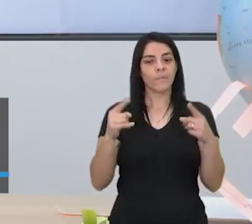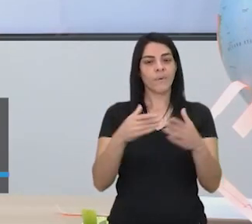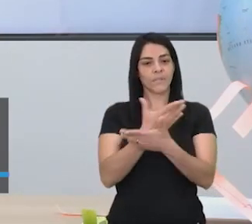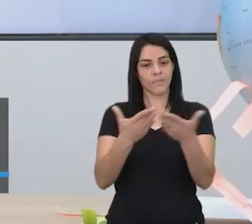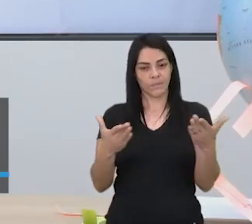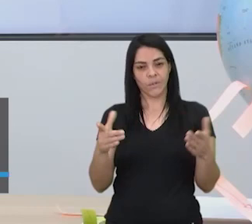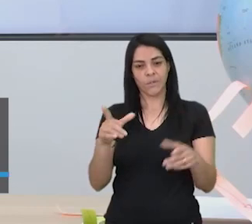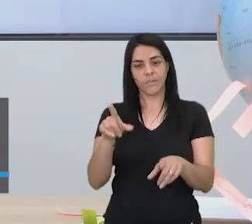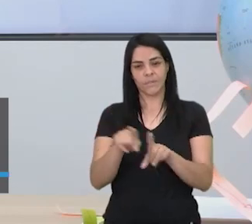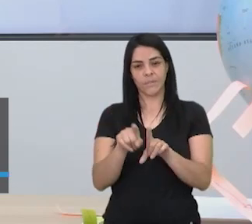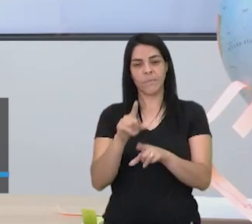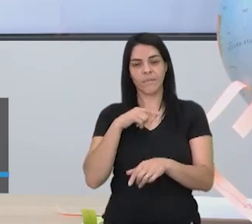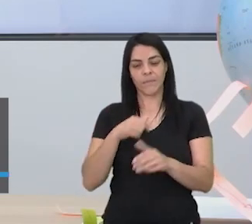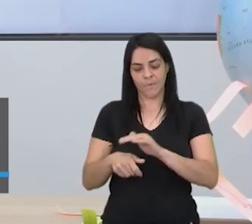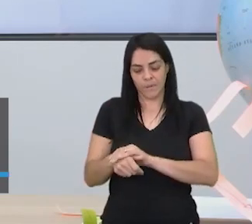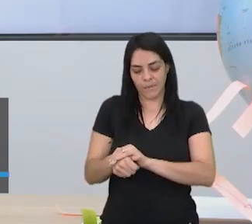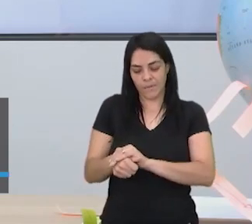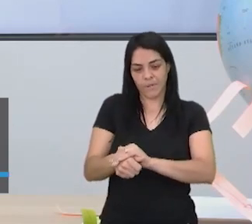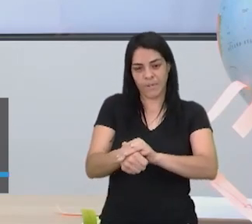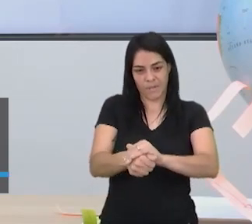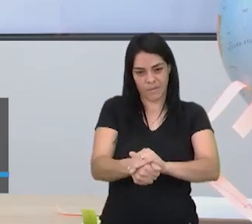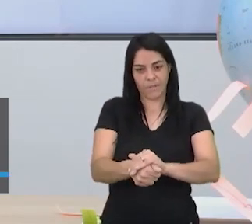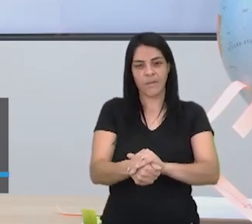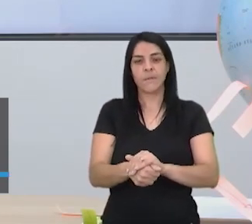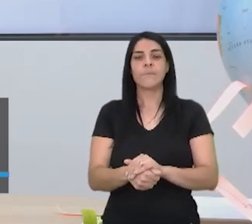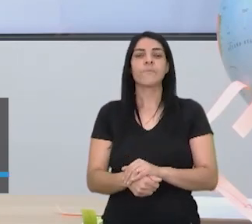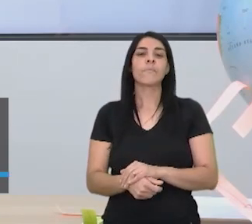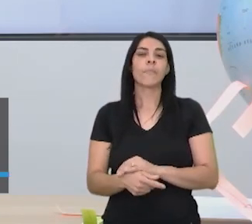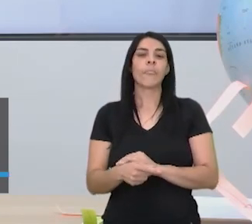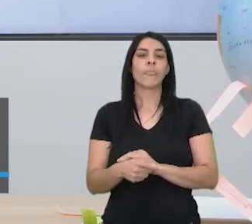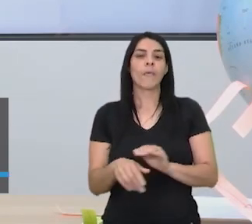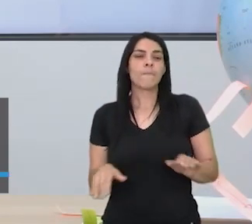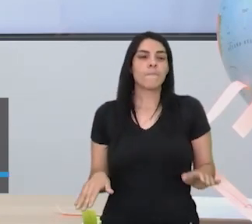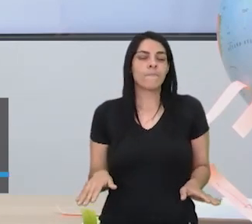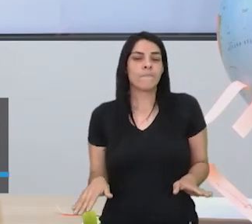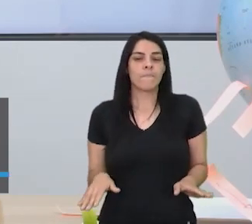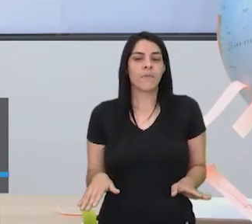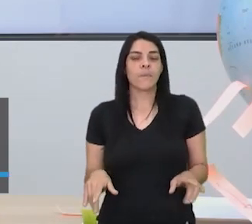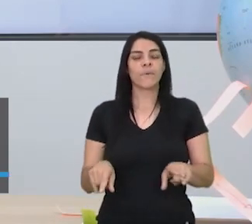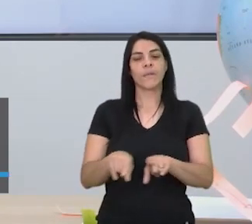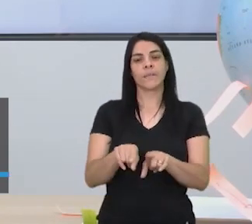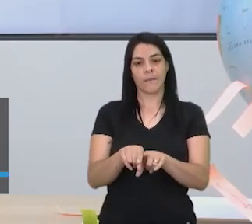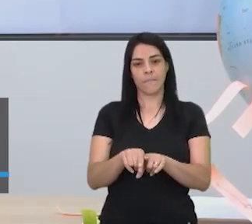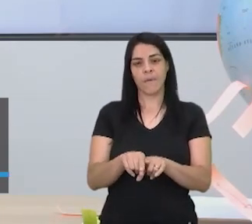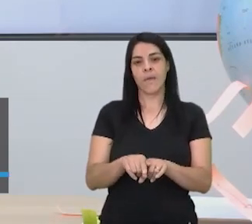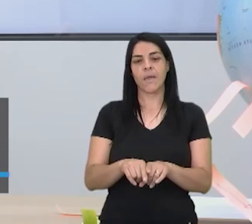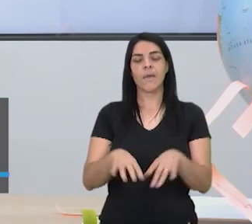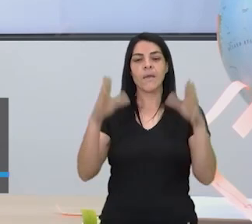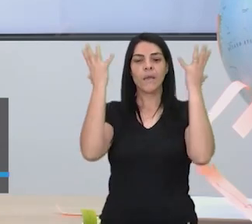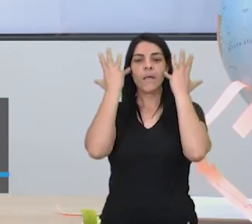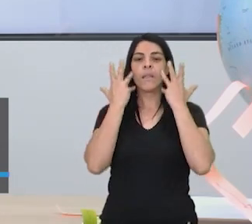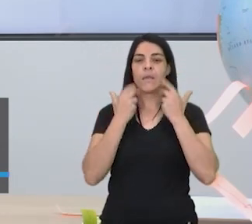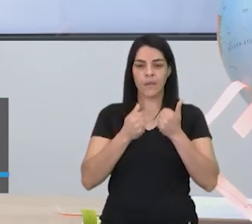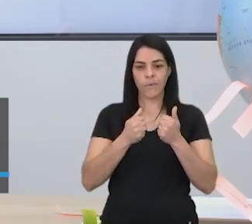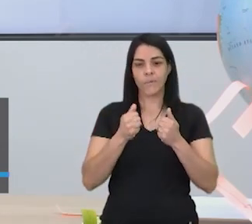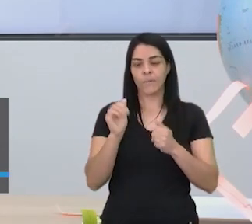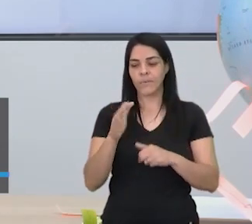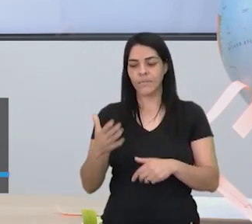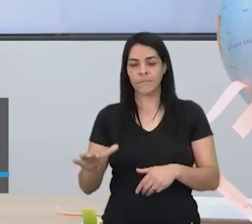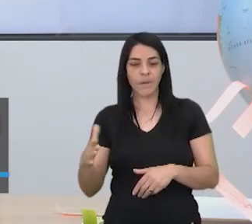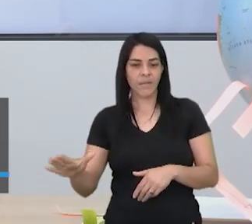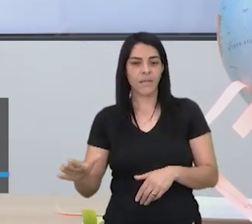tem tartarugas marinhas, pinguins que sofrem com isso, leões marinhos e por aí vai. Então, olha